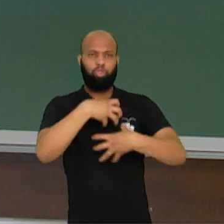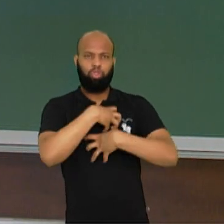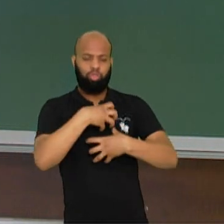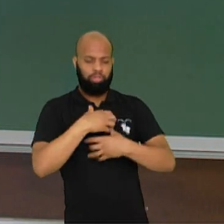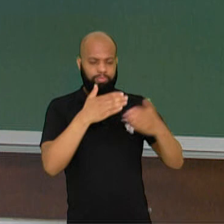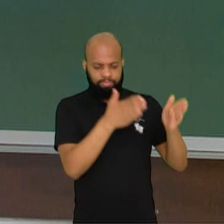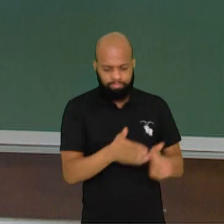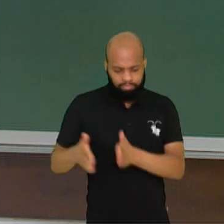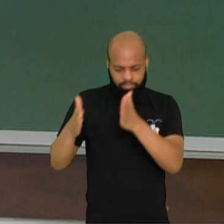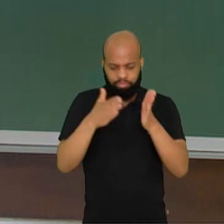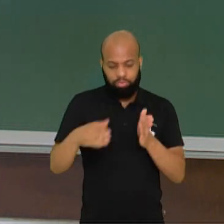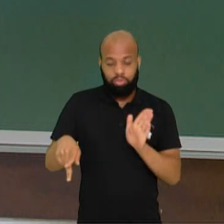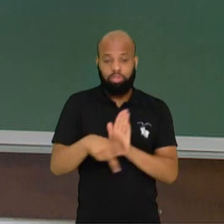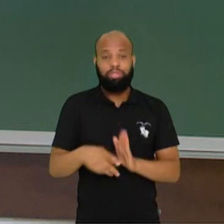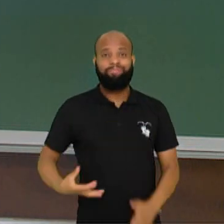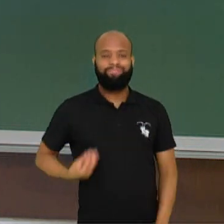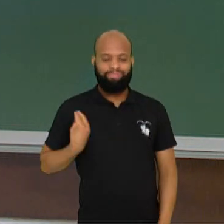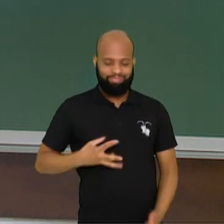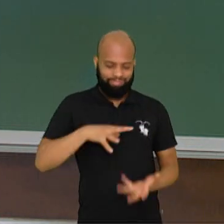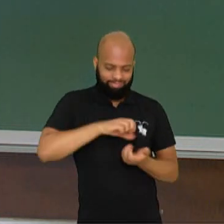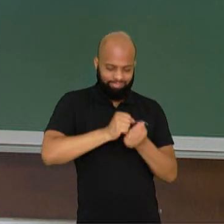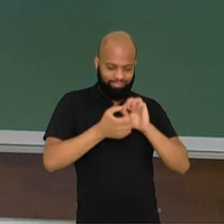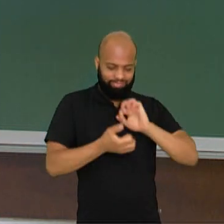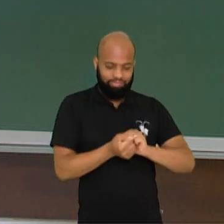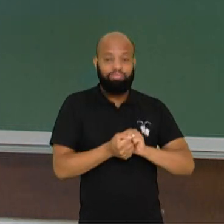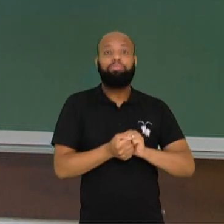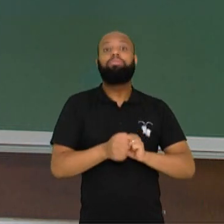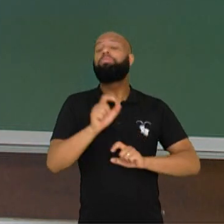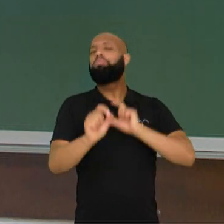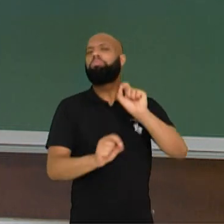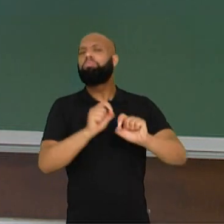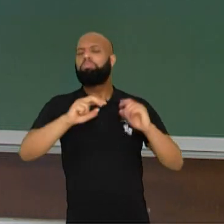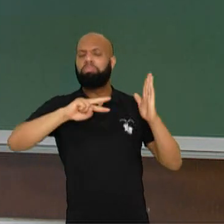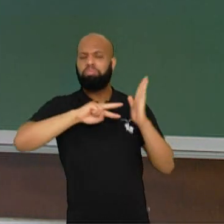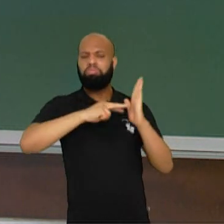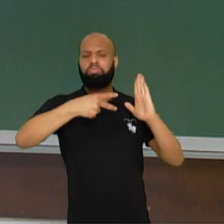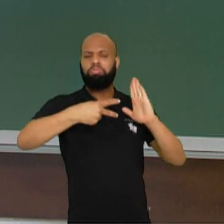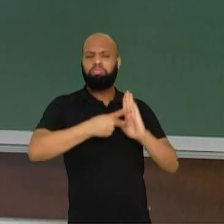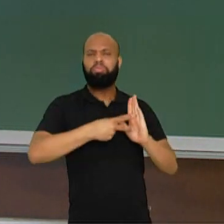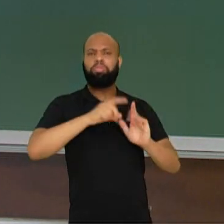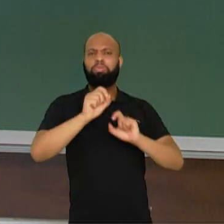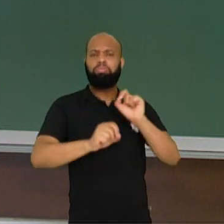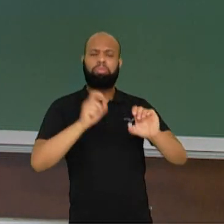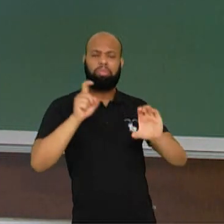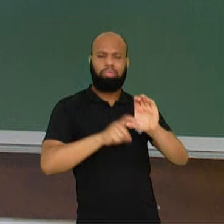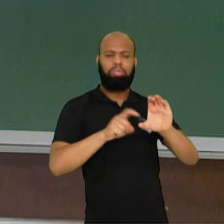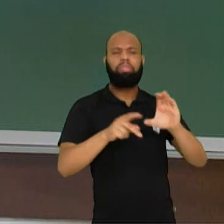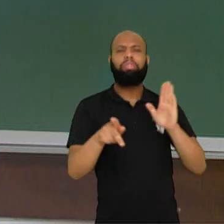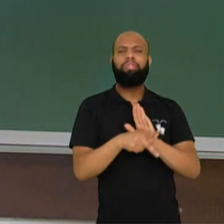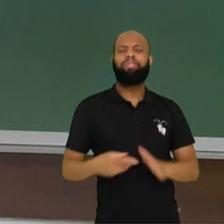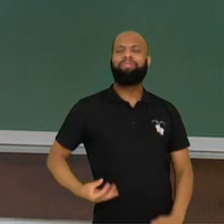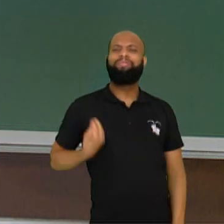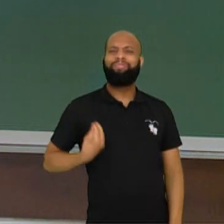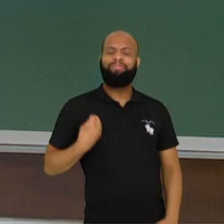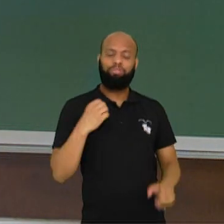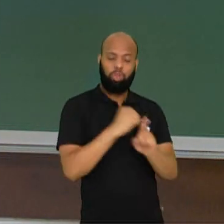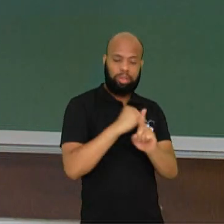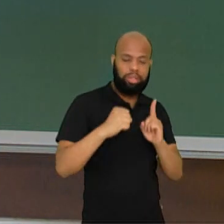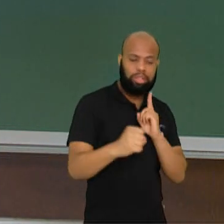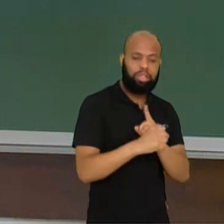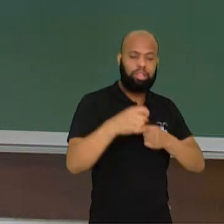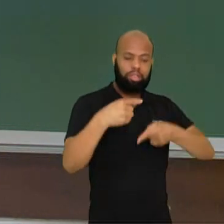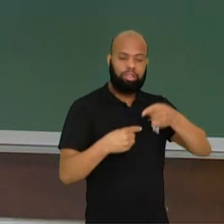de produção da vida material condiciona o processo da vida social, política